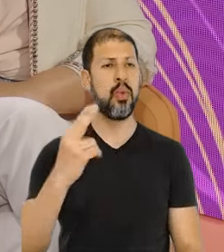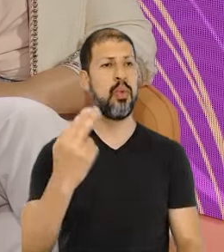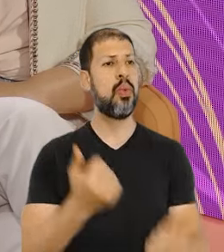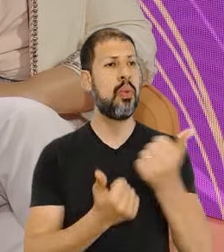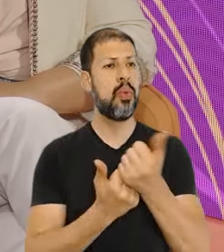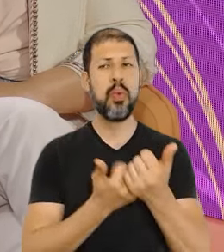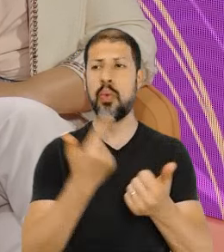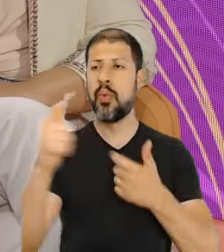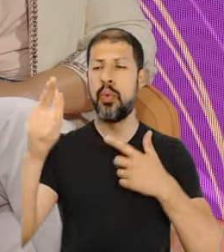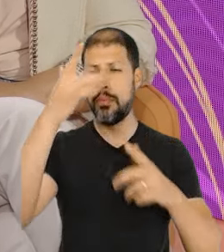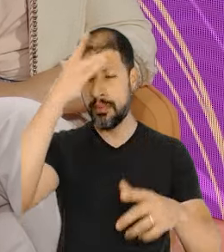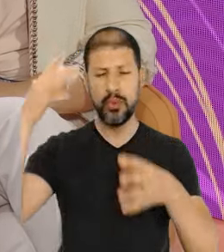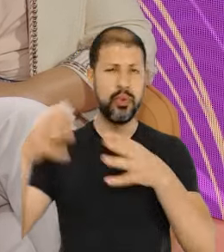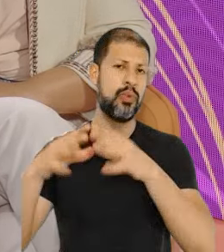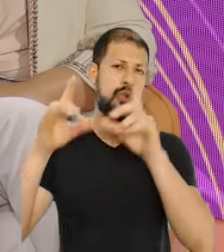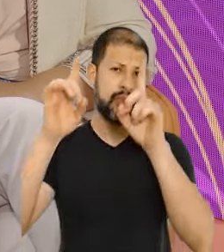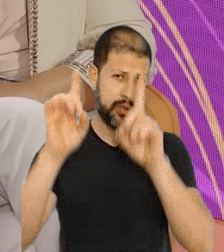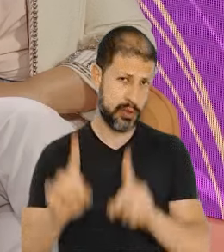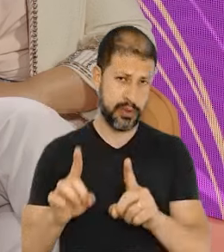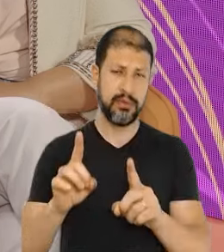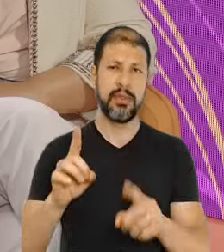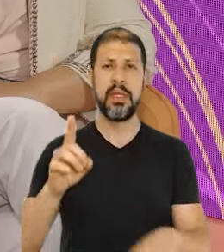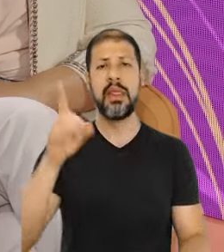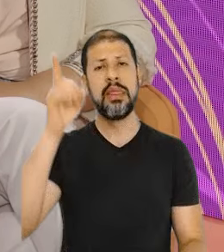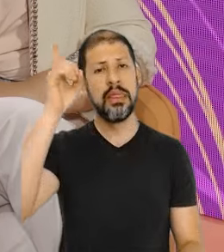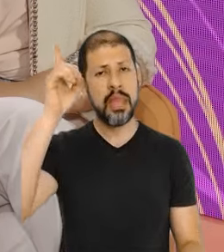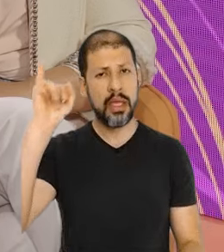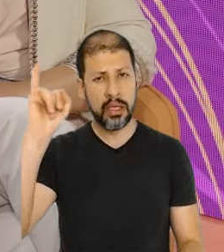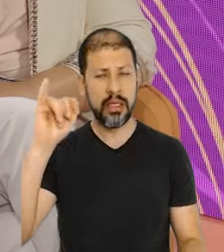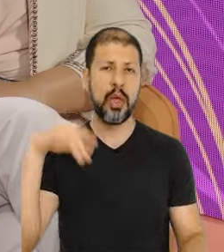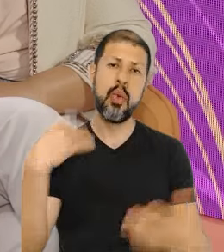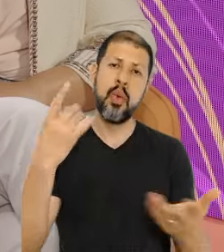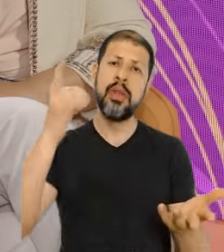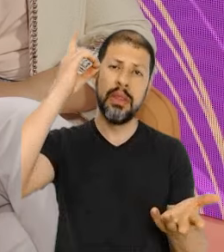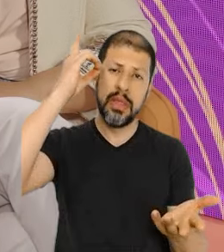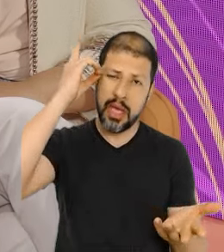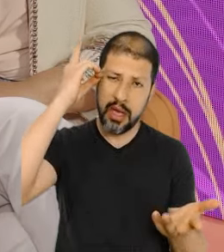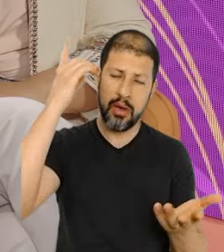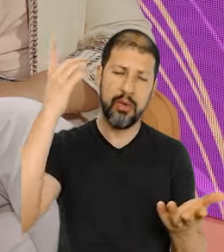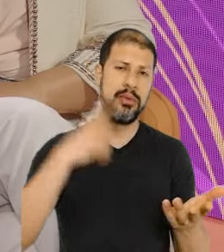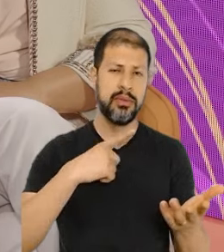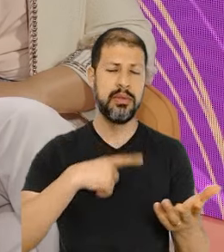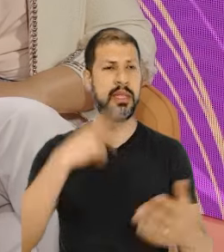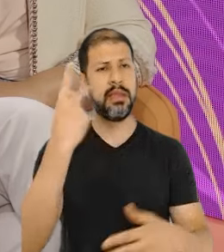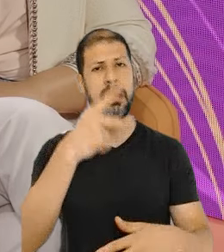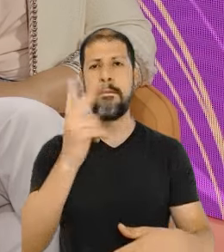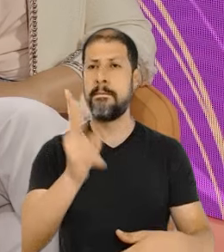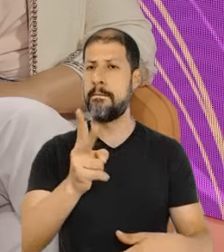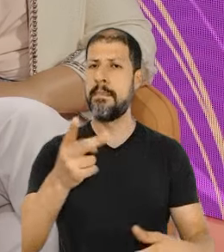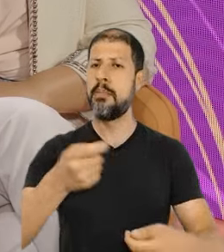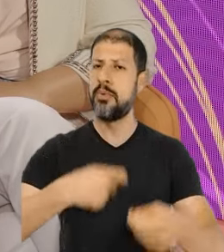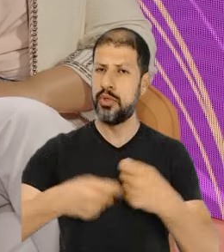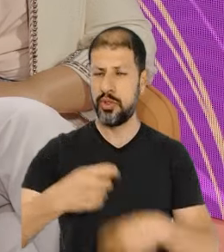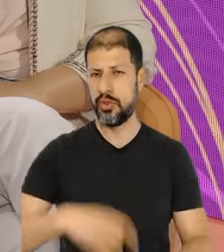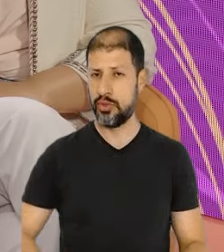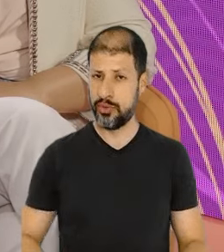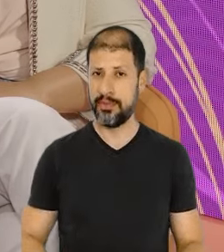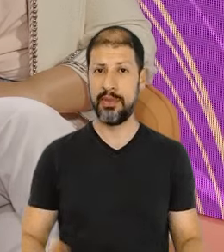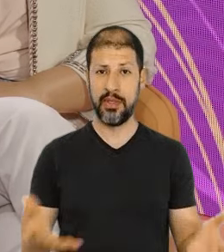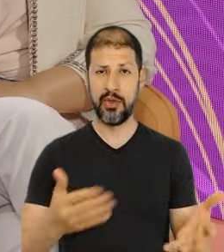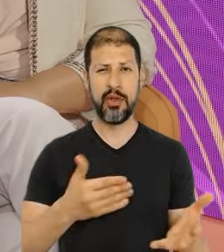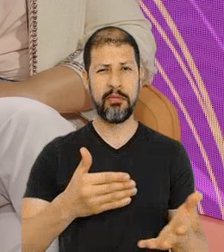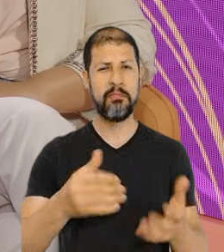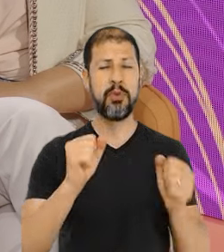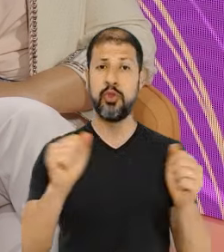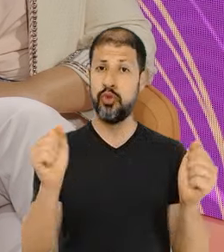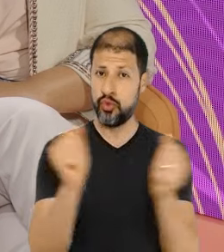pessoas com deficiências né intelectuais ou com síndrome de dal a terem seus próprios negócios e para que a gente possa